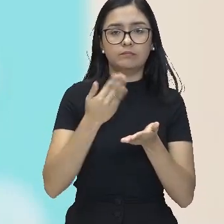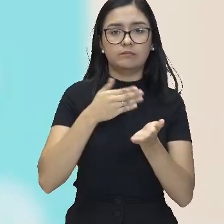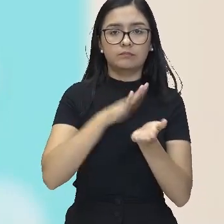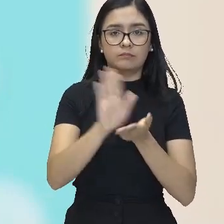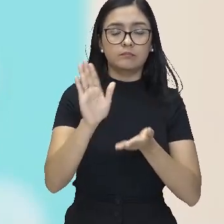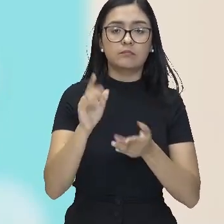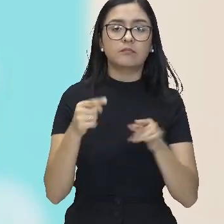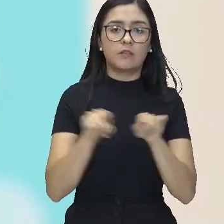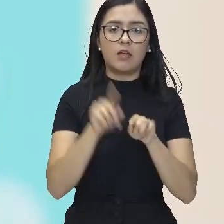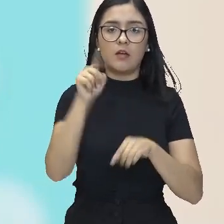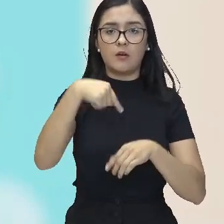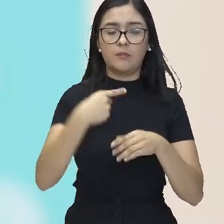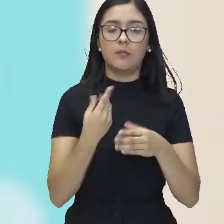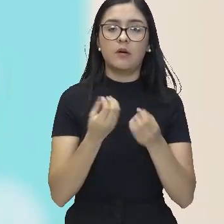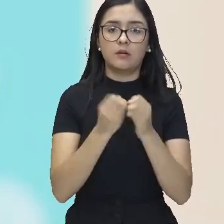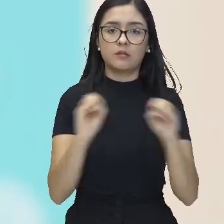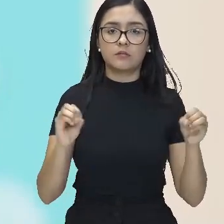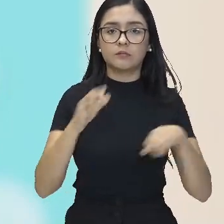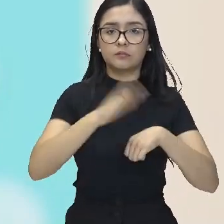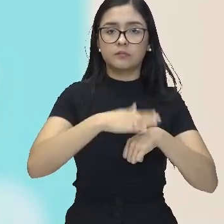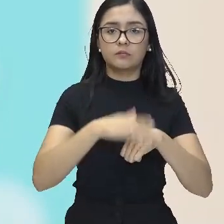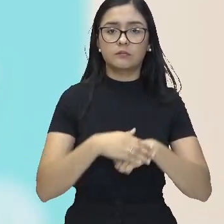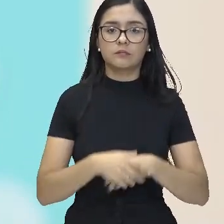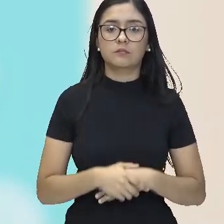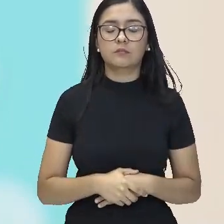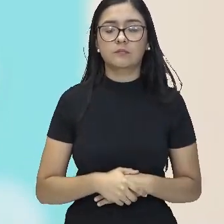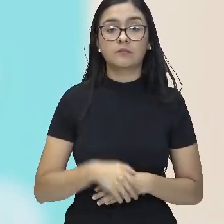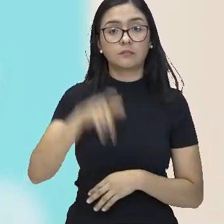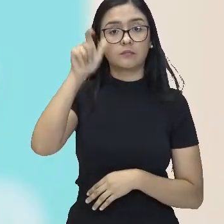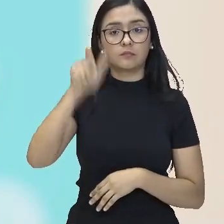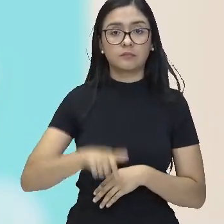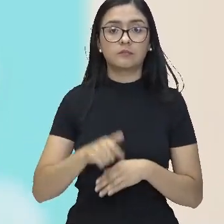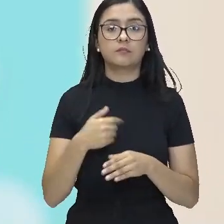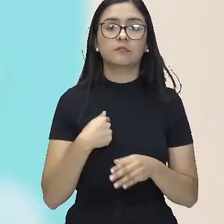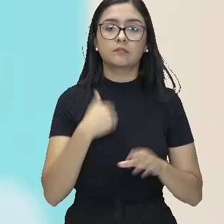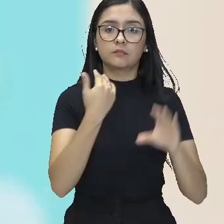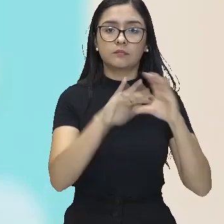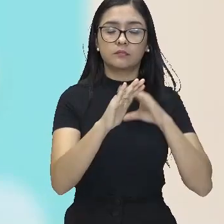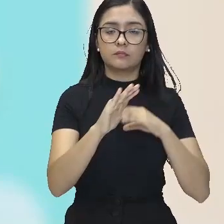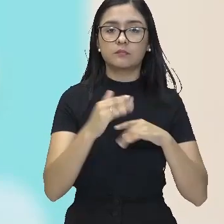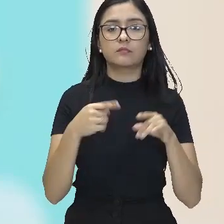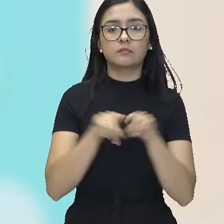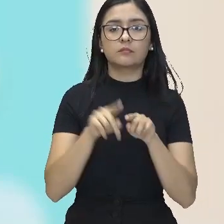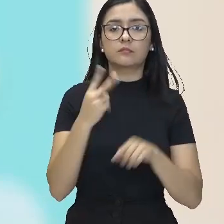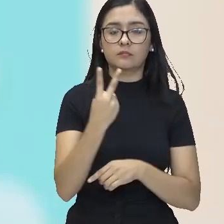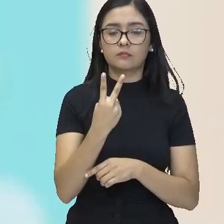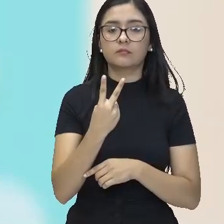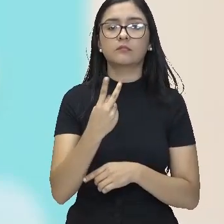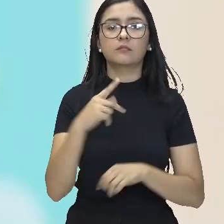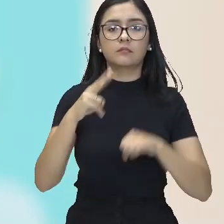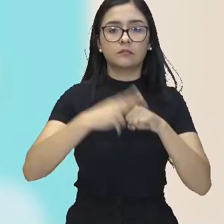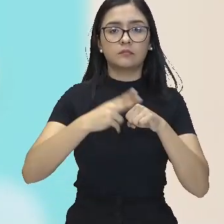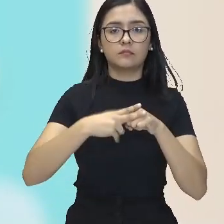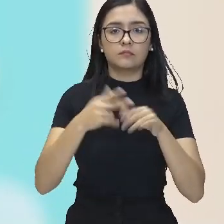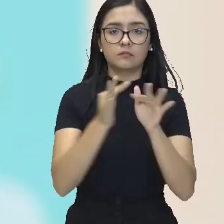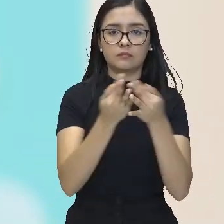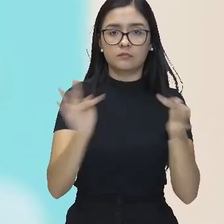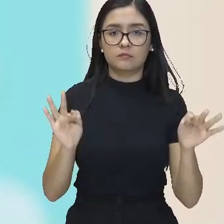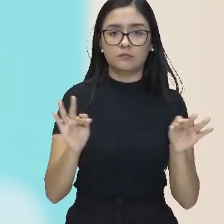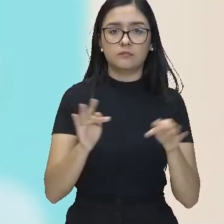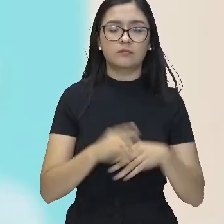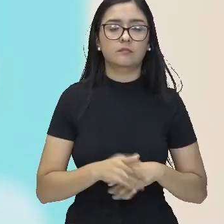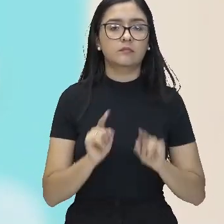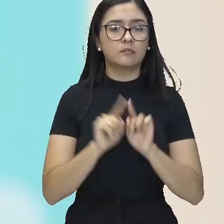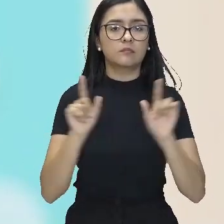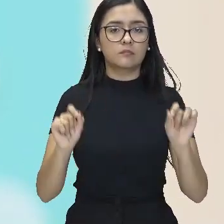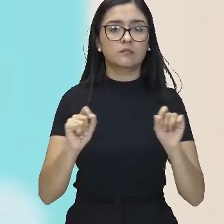oração coordenada, mandou para outra pessoa, ele mandou para outra pessoa também, outra, porque tem 2 verbos, né? Mas